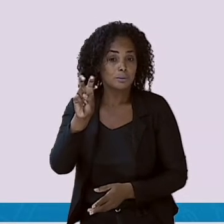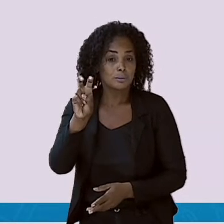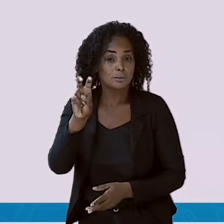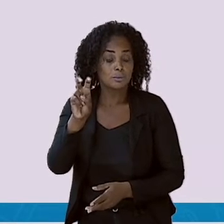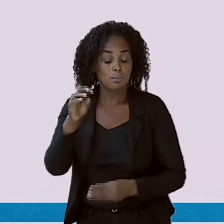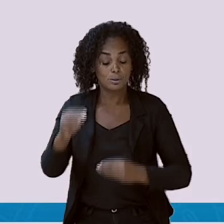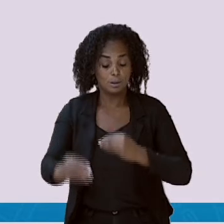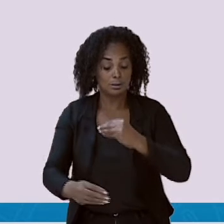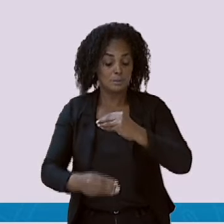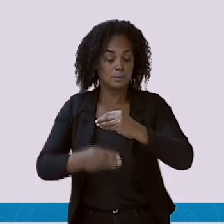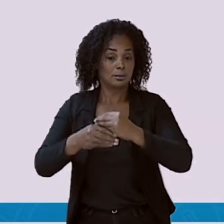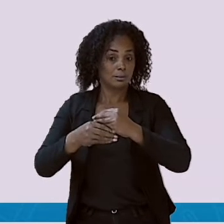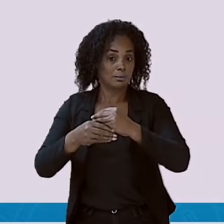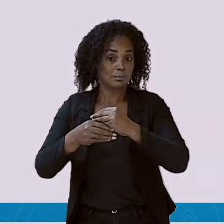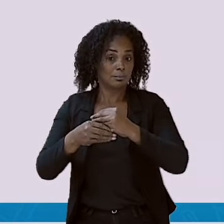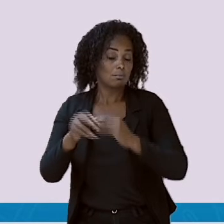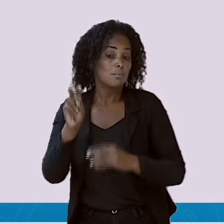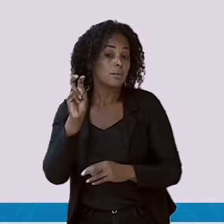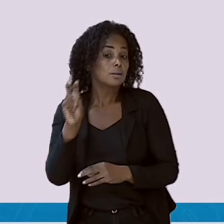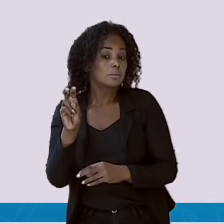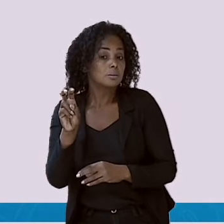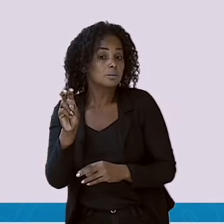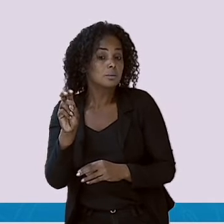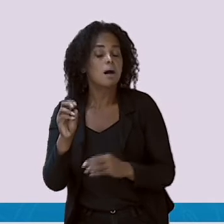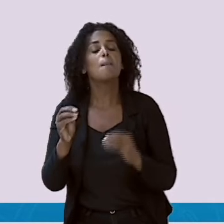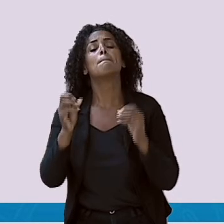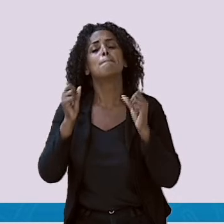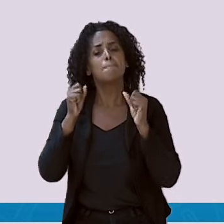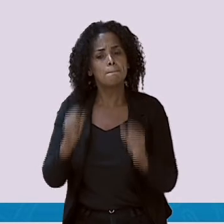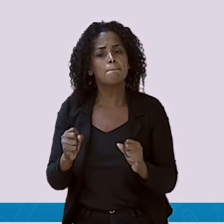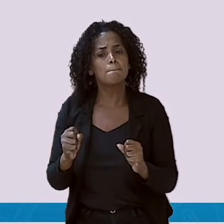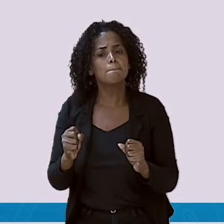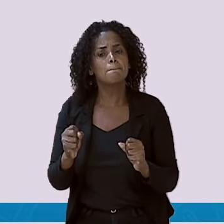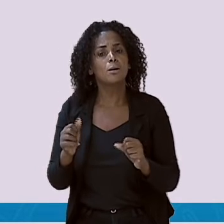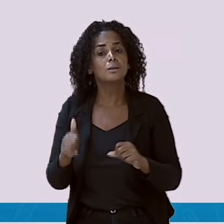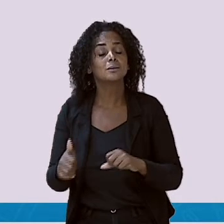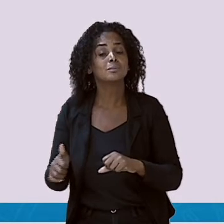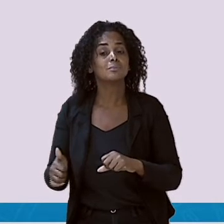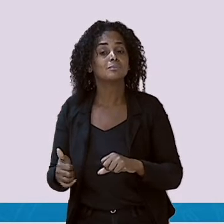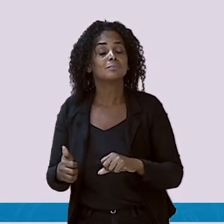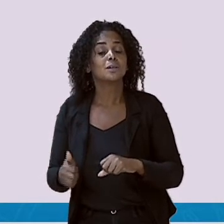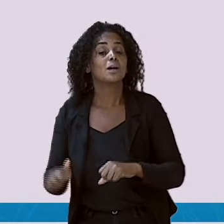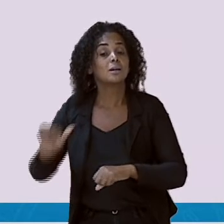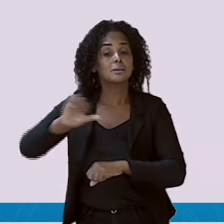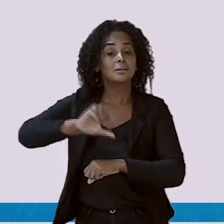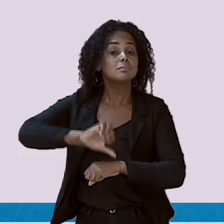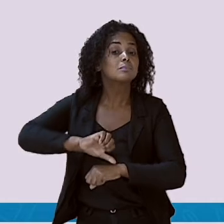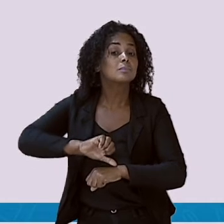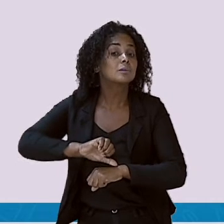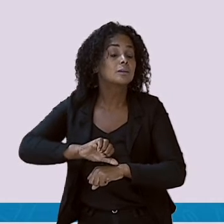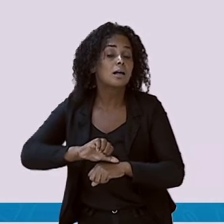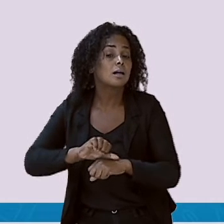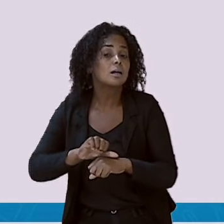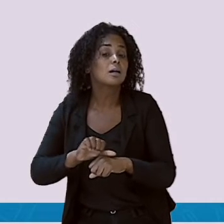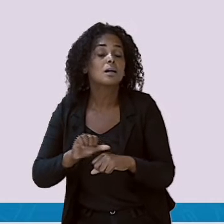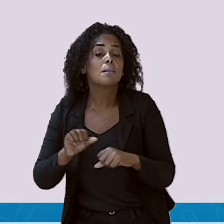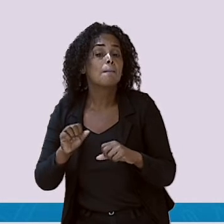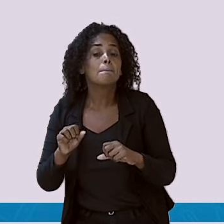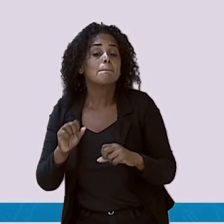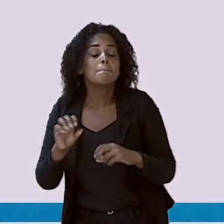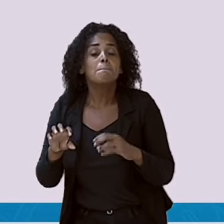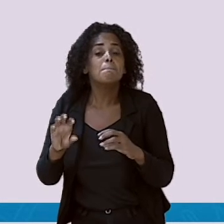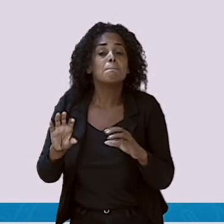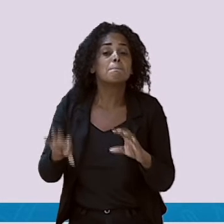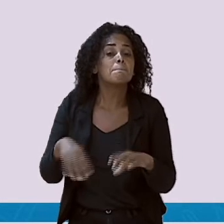vamos acrescentar um número à centena, ficando 3 centenas, e zerando ali o restante,